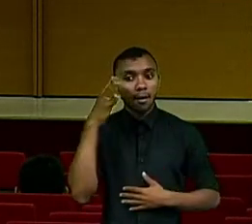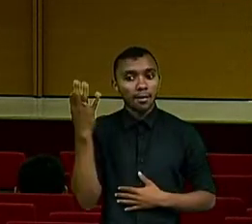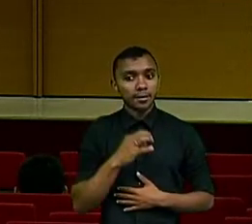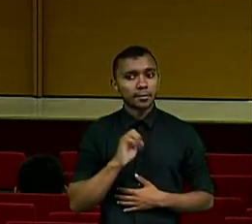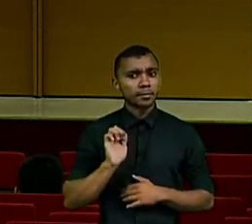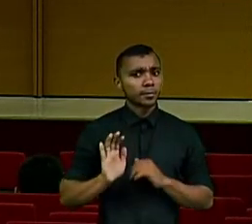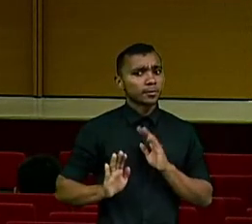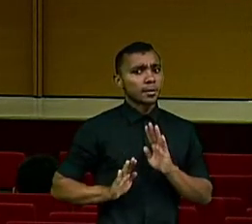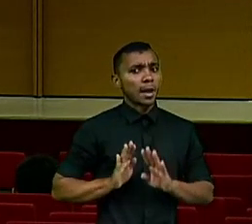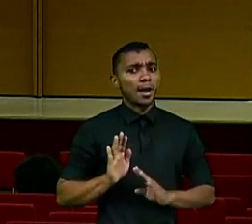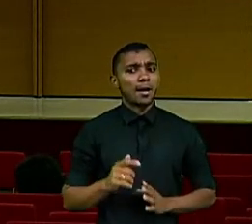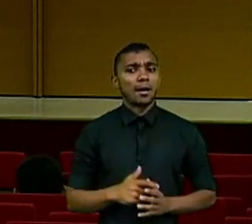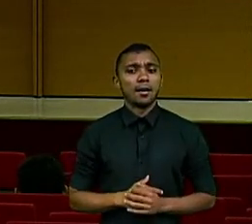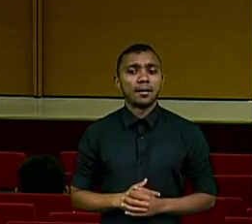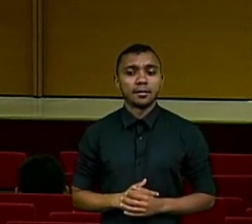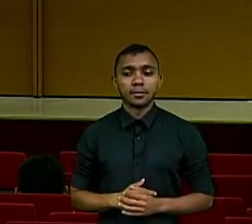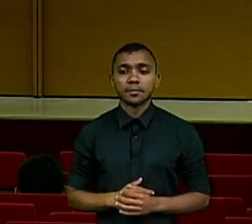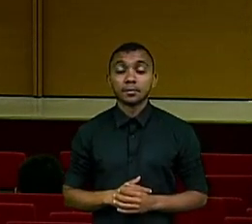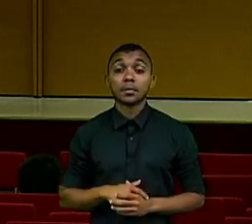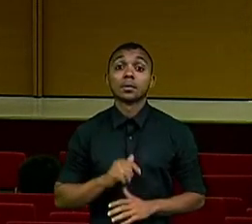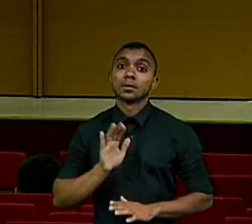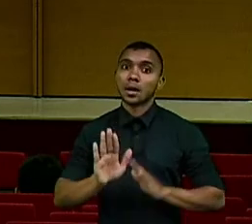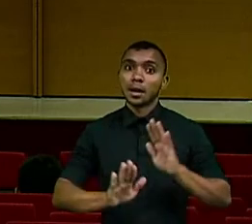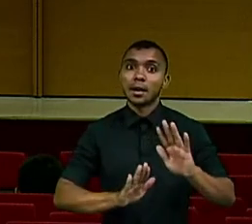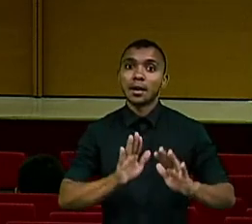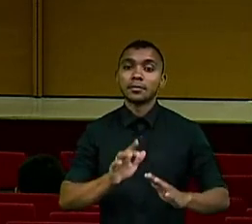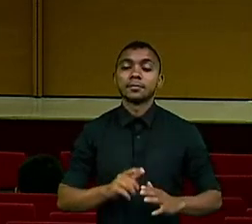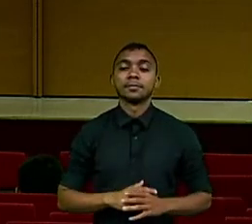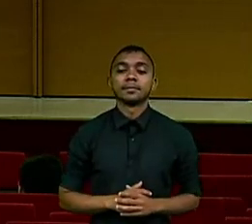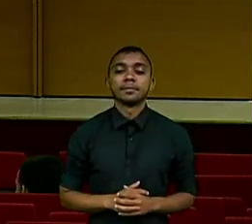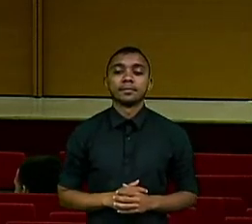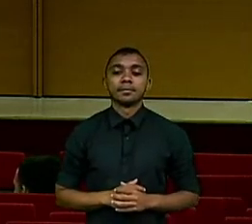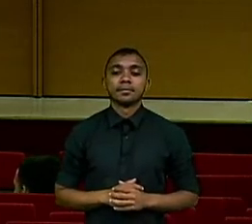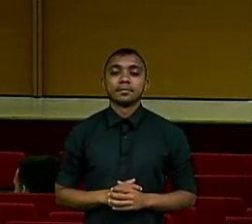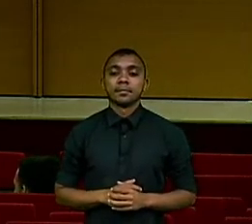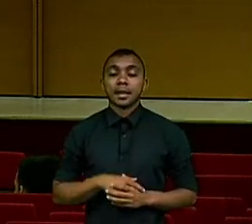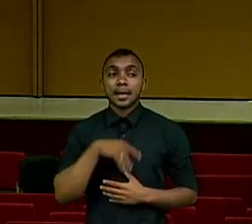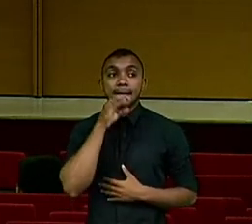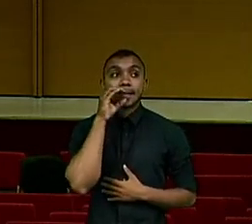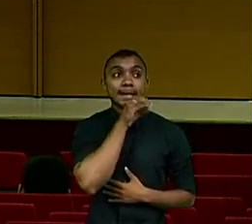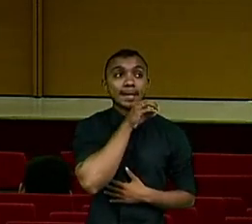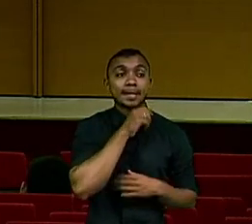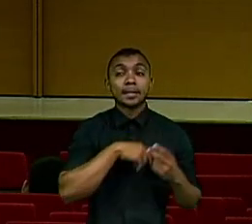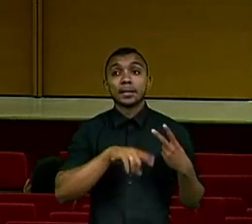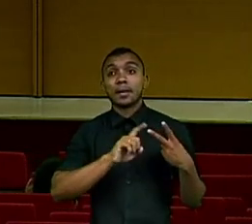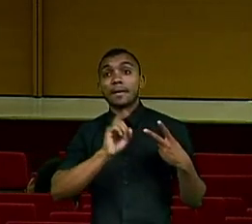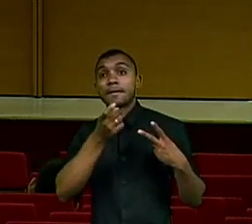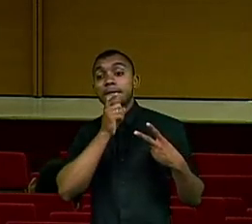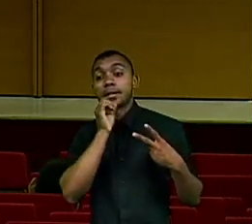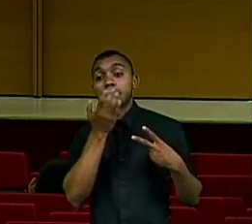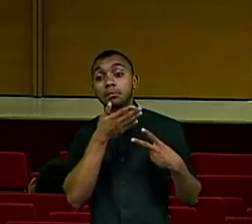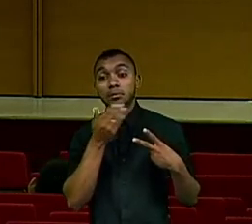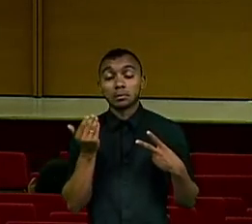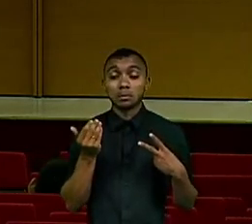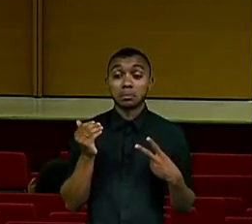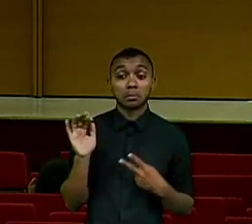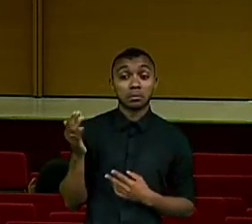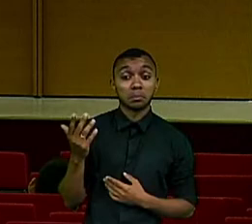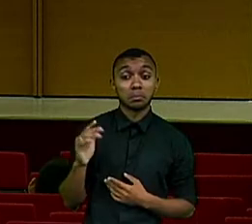cuidado por favor quente e frio é relativo